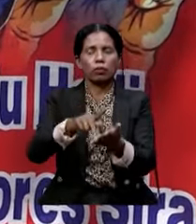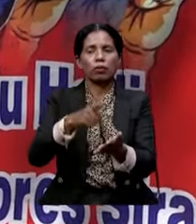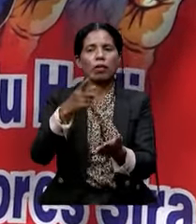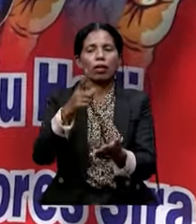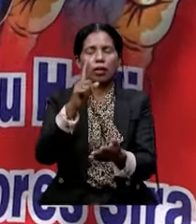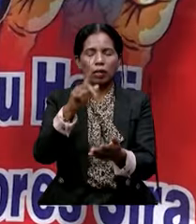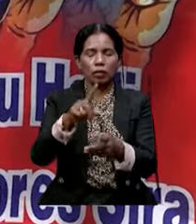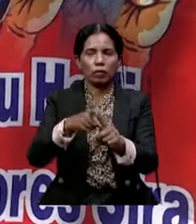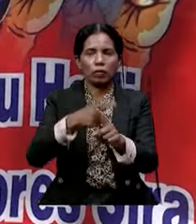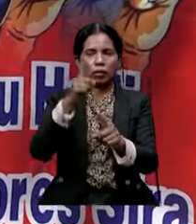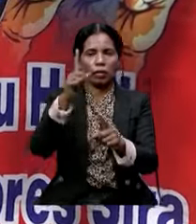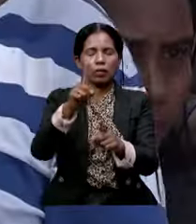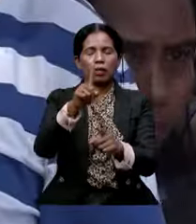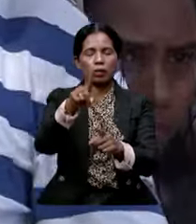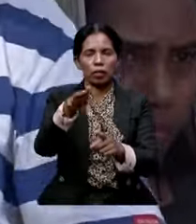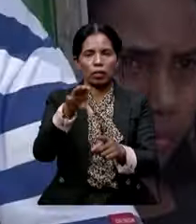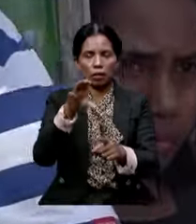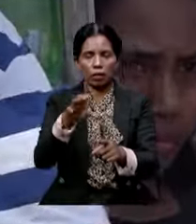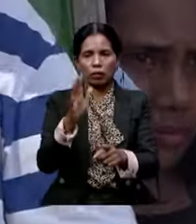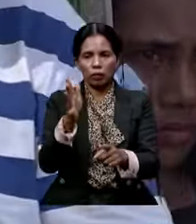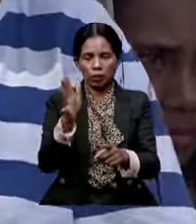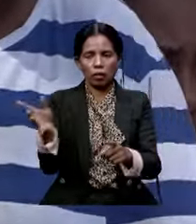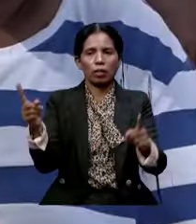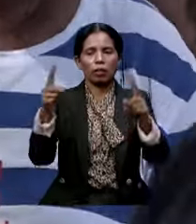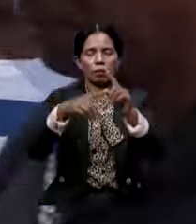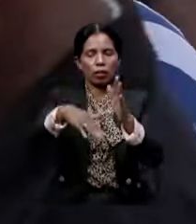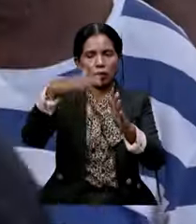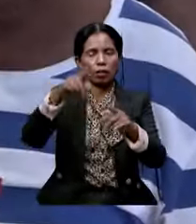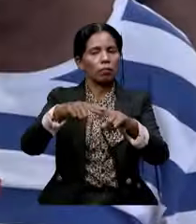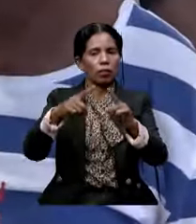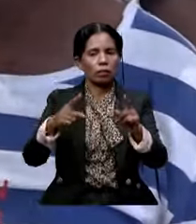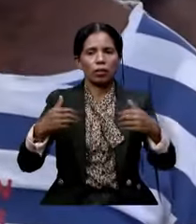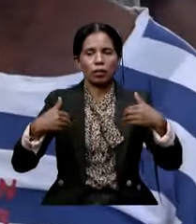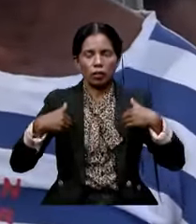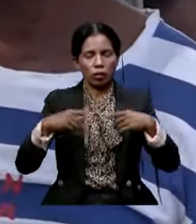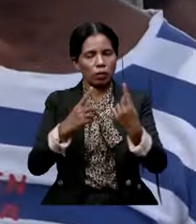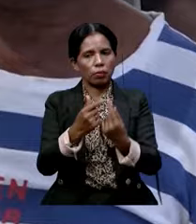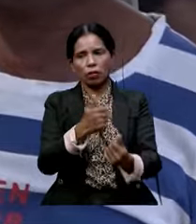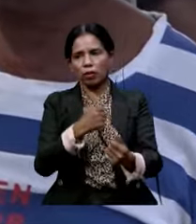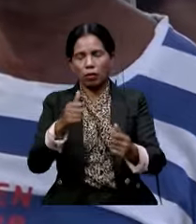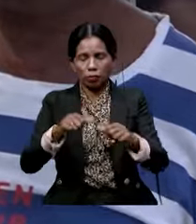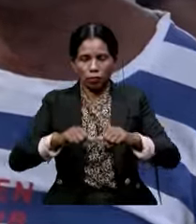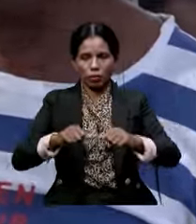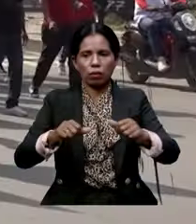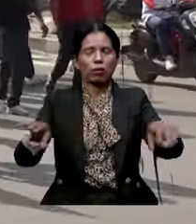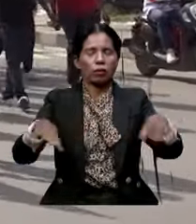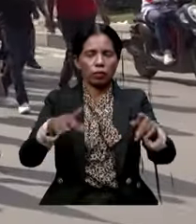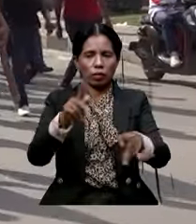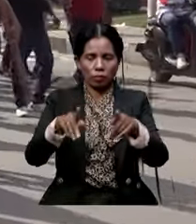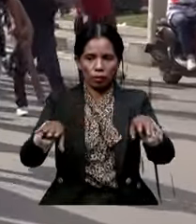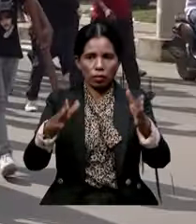dólar americano Atos Ida Limanulu, ba Leten, mas vê se a empresa Palo, mas se continua selo trabalhador Cira,